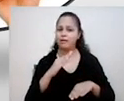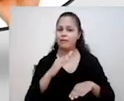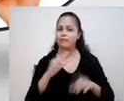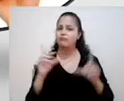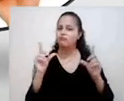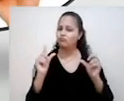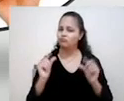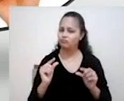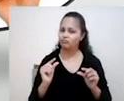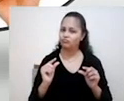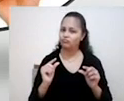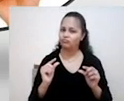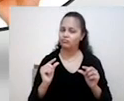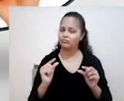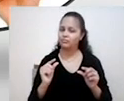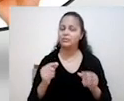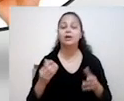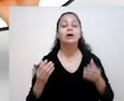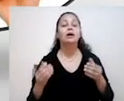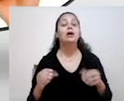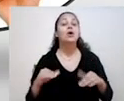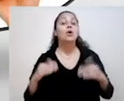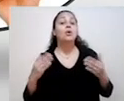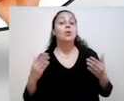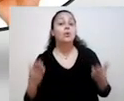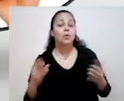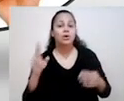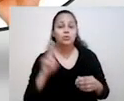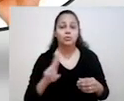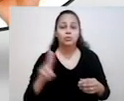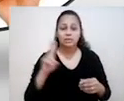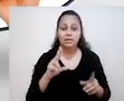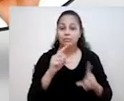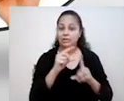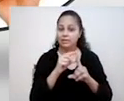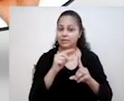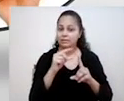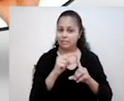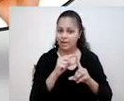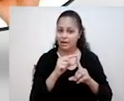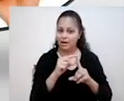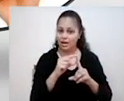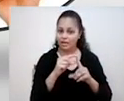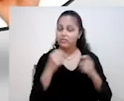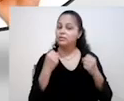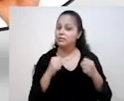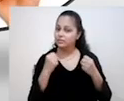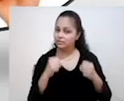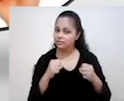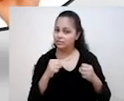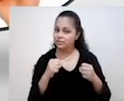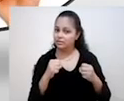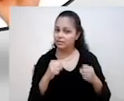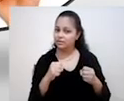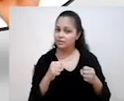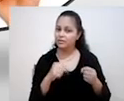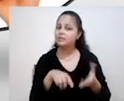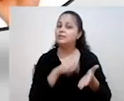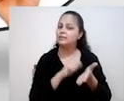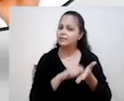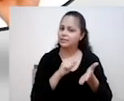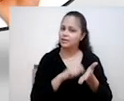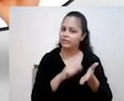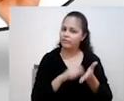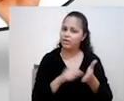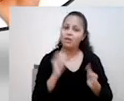conciso. Então, quando só utilizamos as palavras necessárias, né, escrevendo aí de